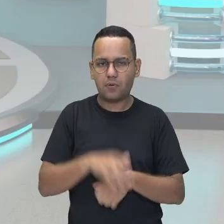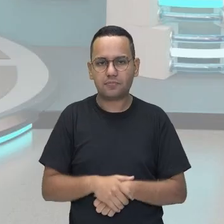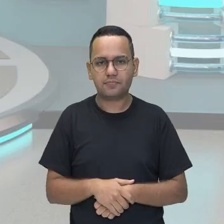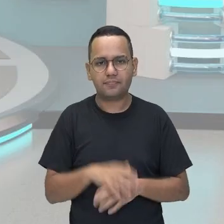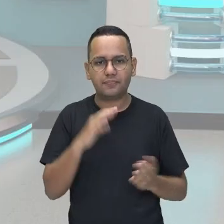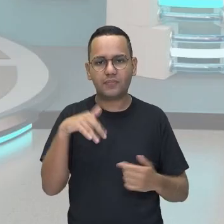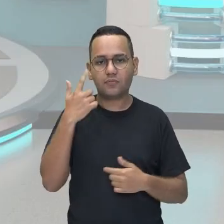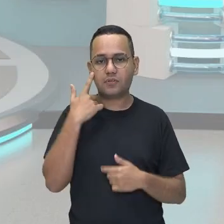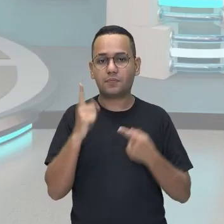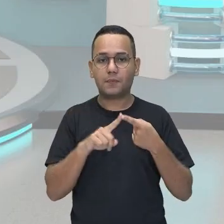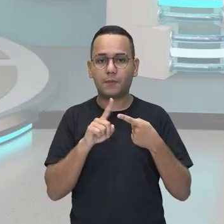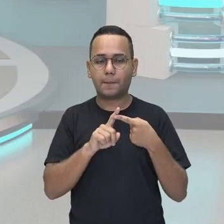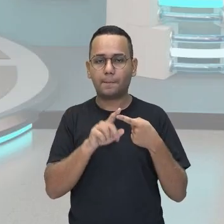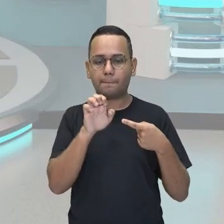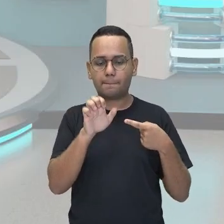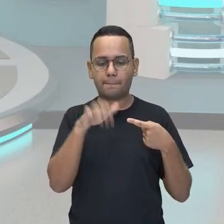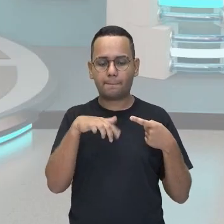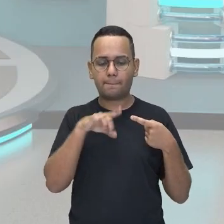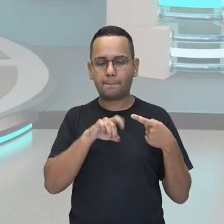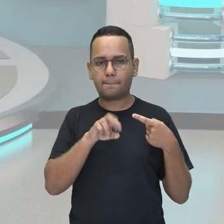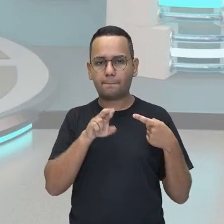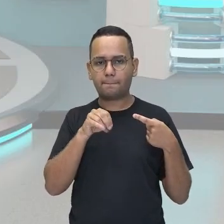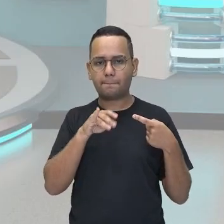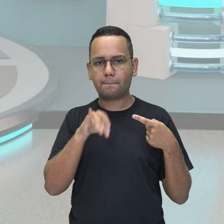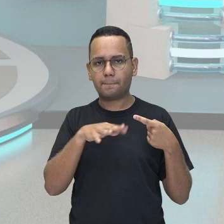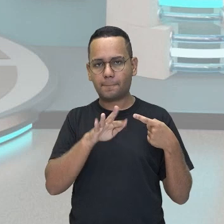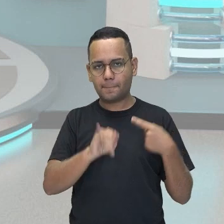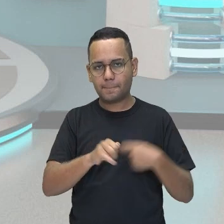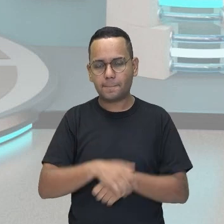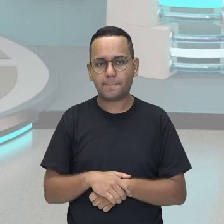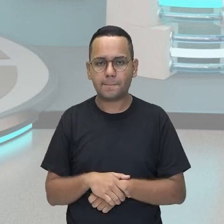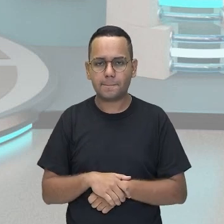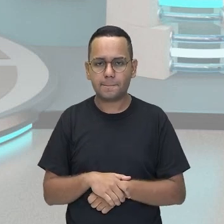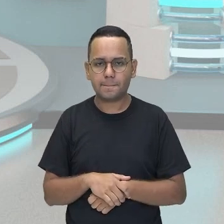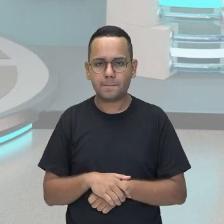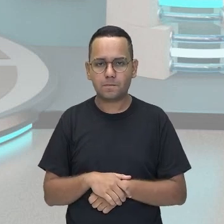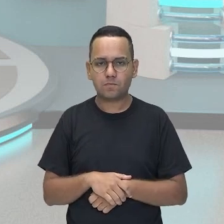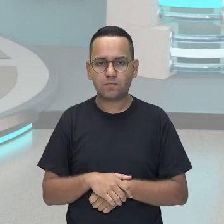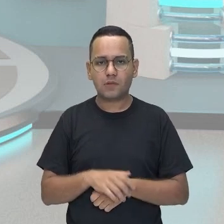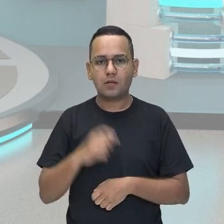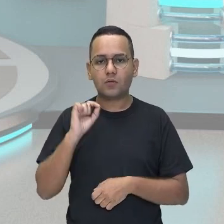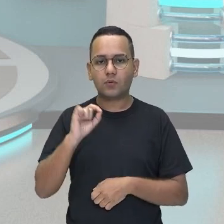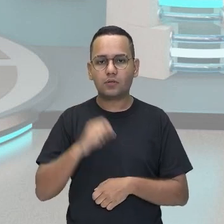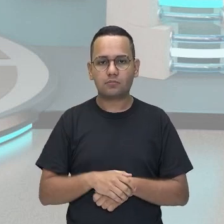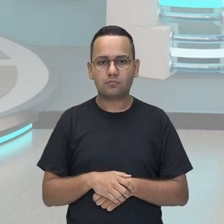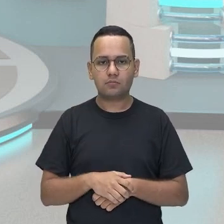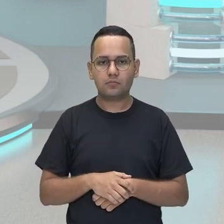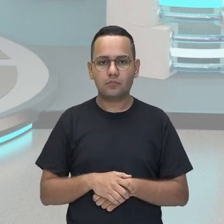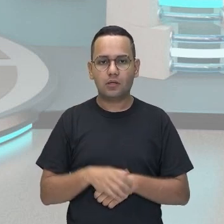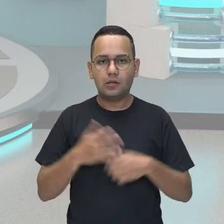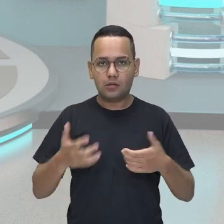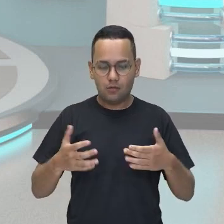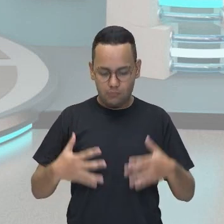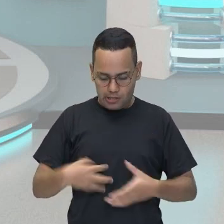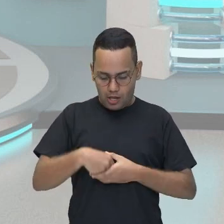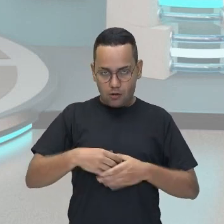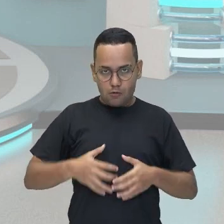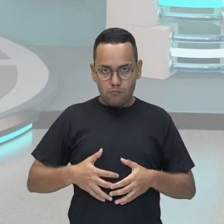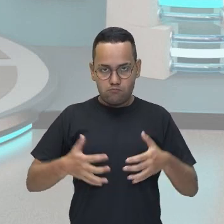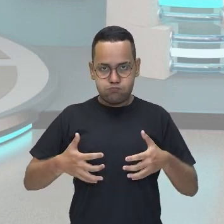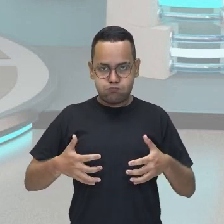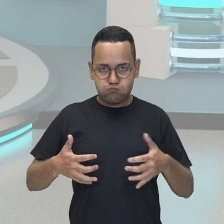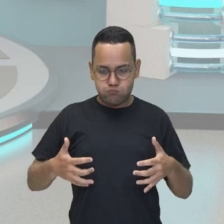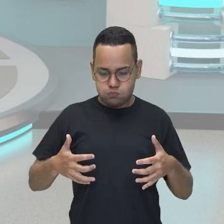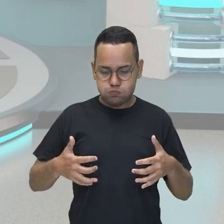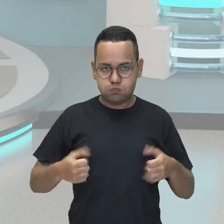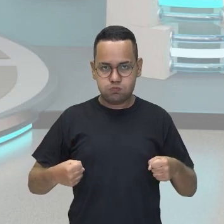agora, a primeira delas já aparece para vocês, é a endomorfia. Né? Esse indivíduo com uma porção de gordura mais internalizada, e a gente relembra